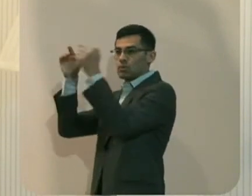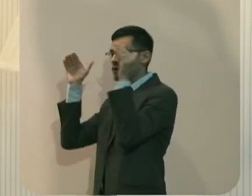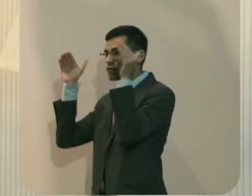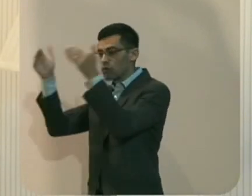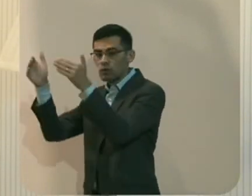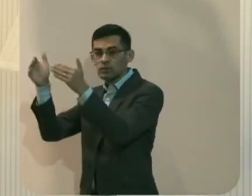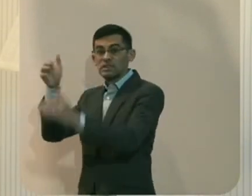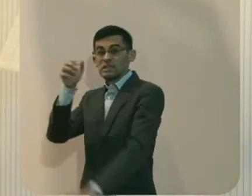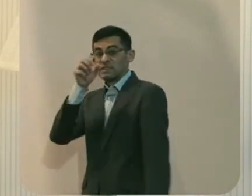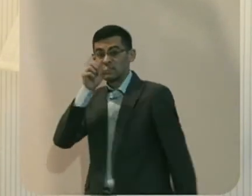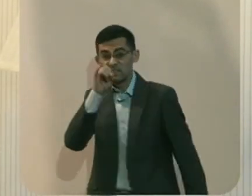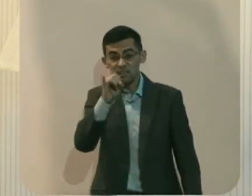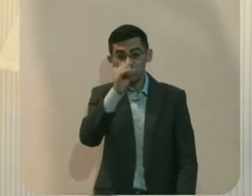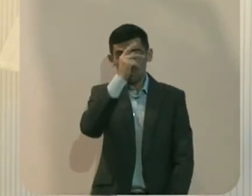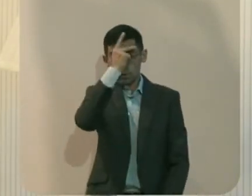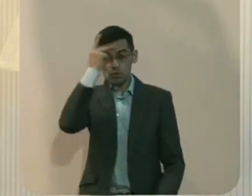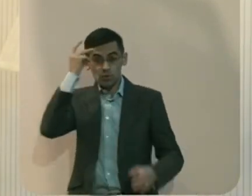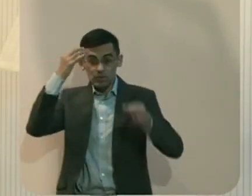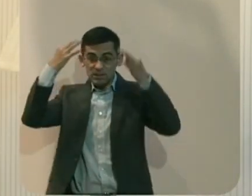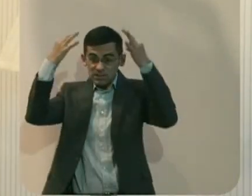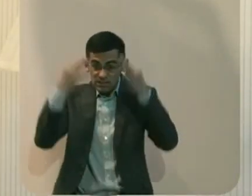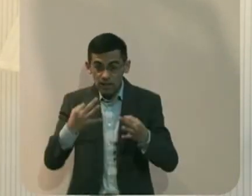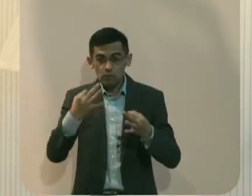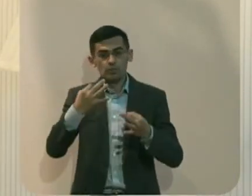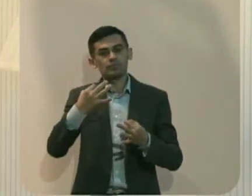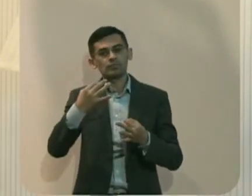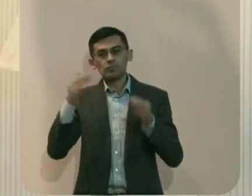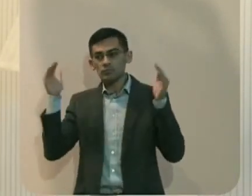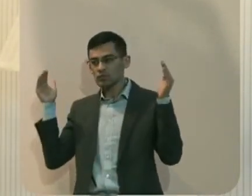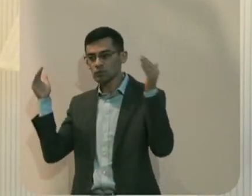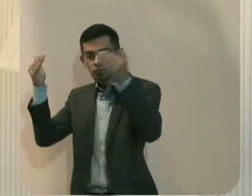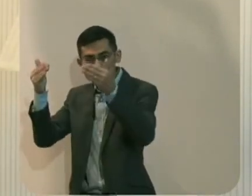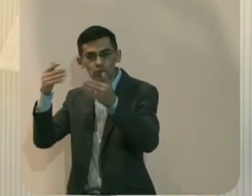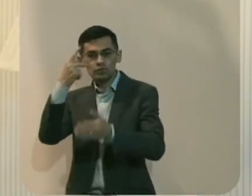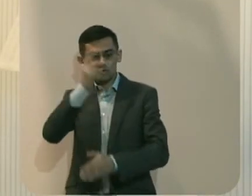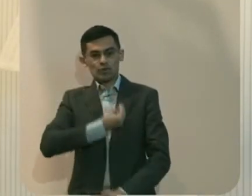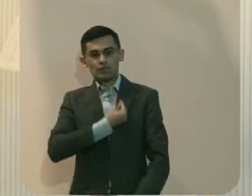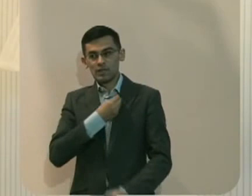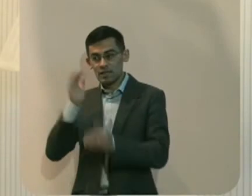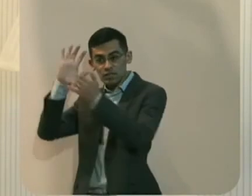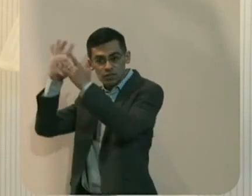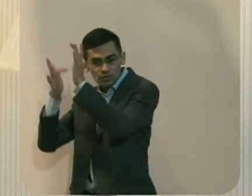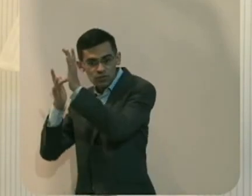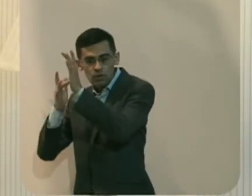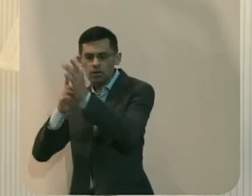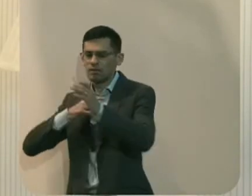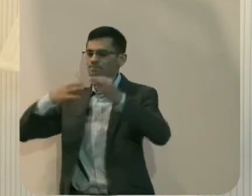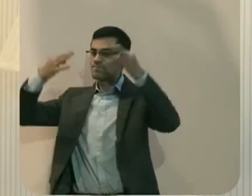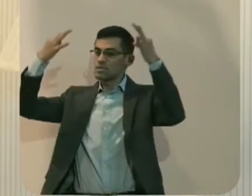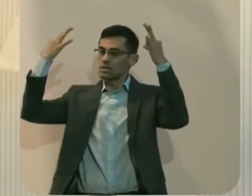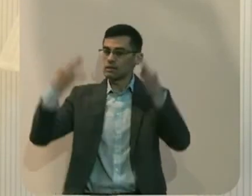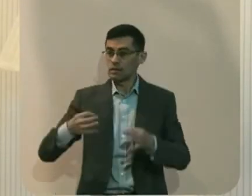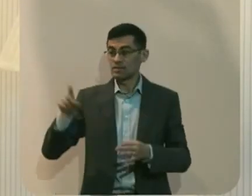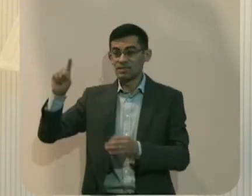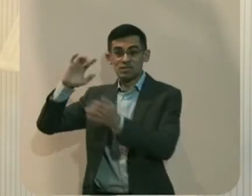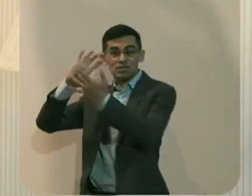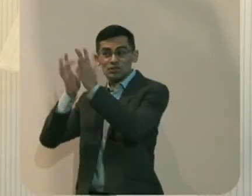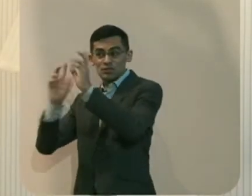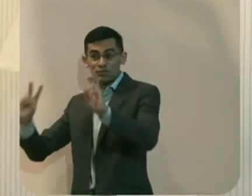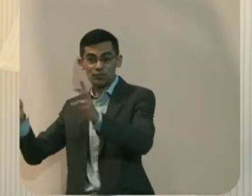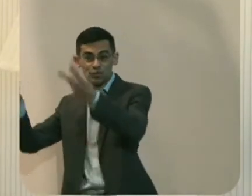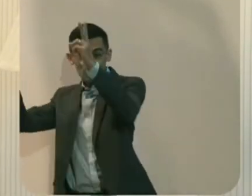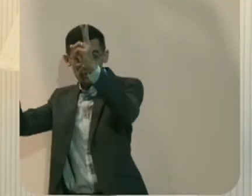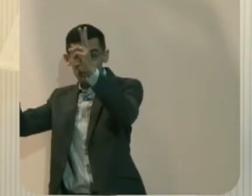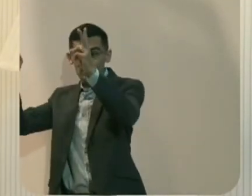a pessoa certa for o seu foco, que é Jesus, então pode ter certeza que ele, o vitorioso, vai te